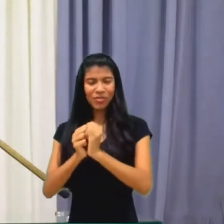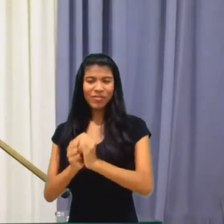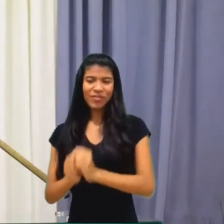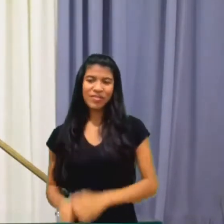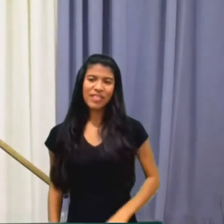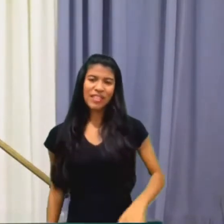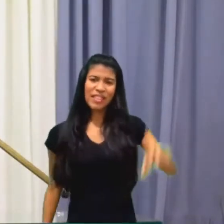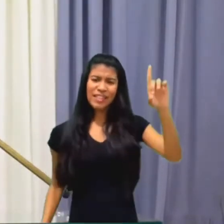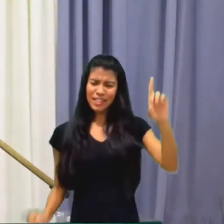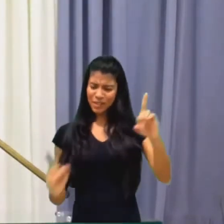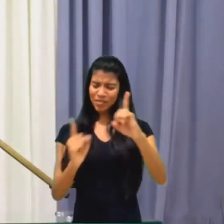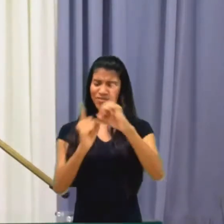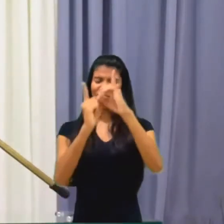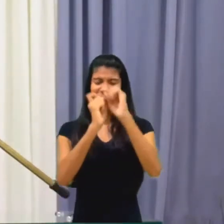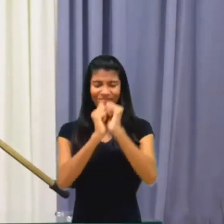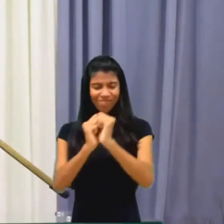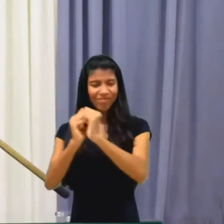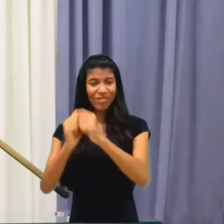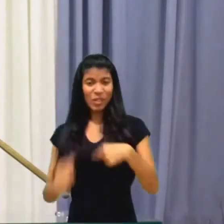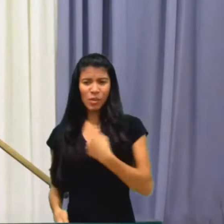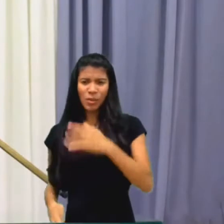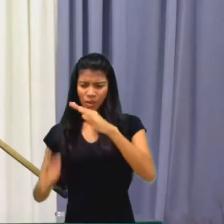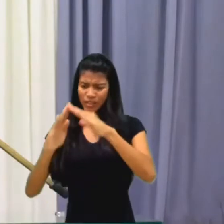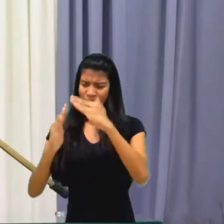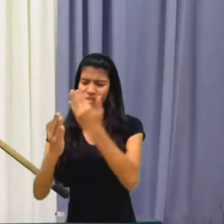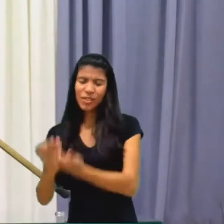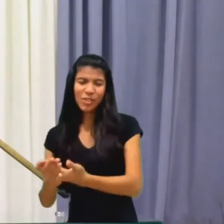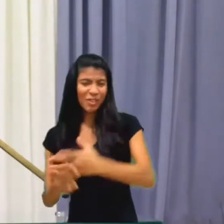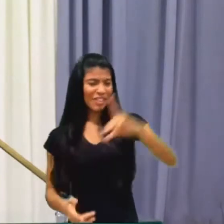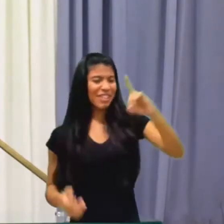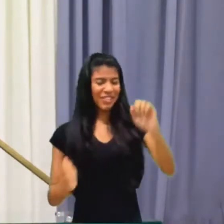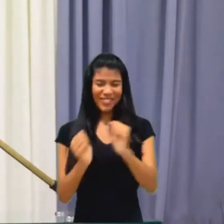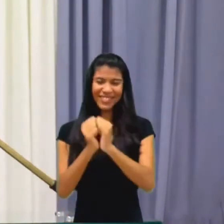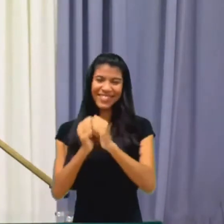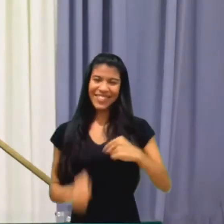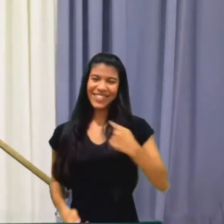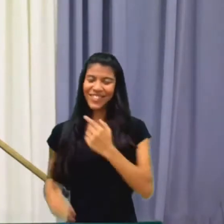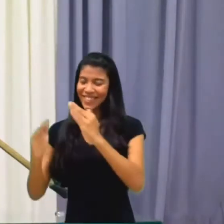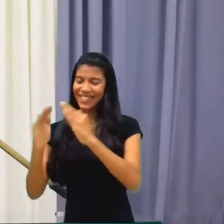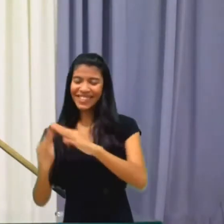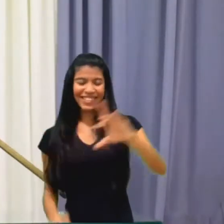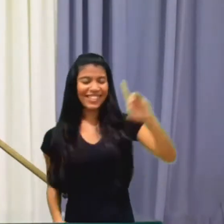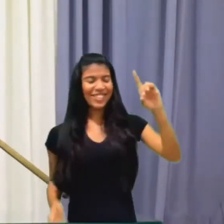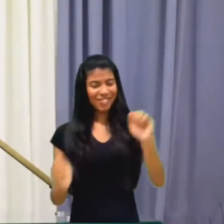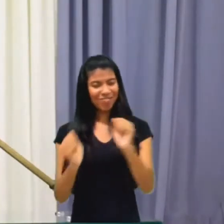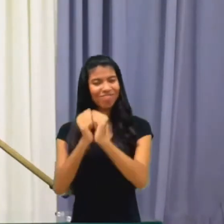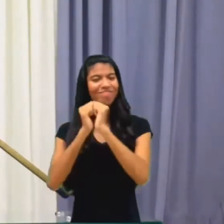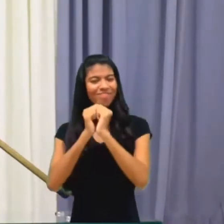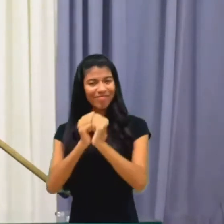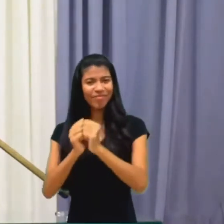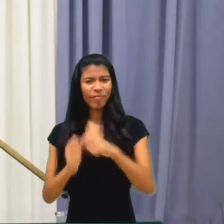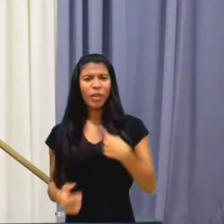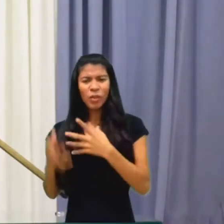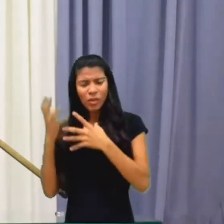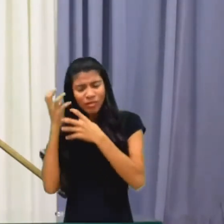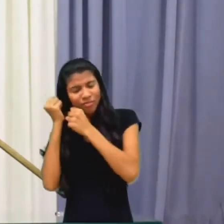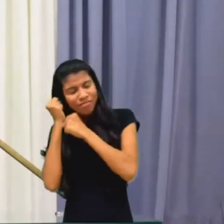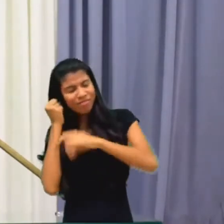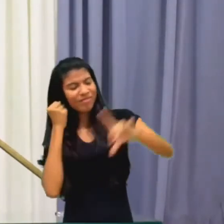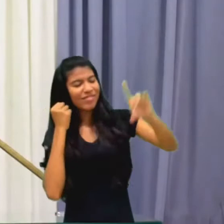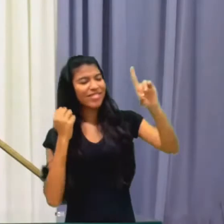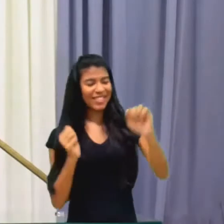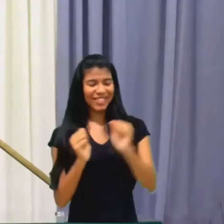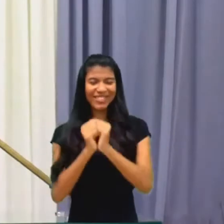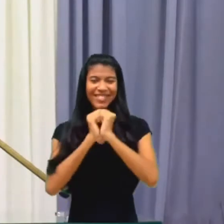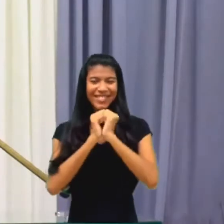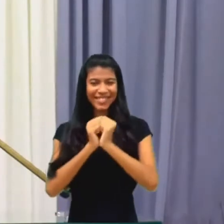Deus conosco, nós na escola e Deus conosco, nós em casa e Deus conosco, nós dormindo e Deus conosco,